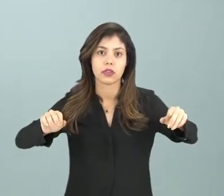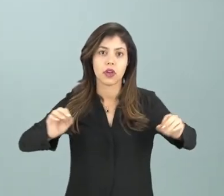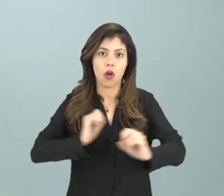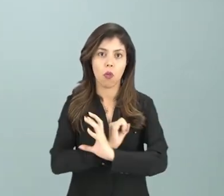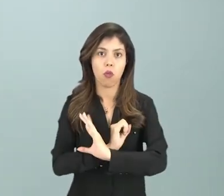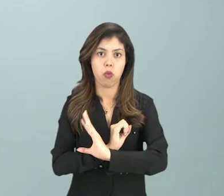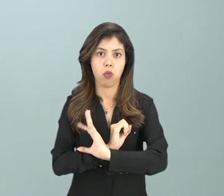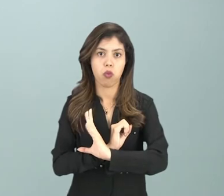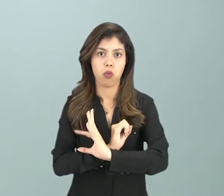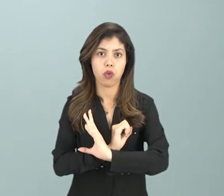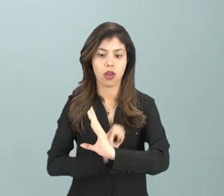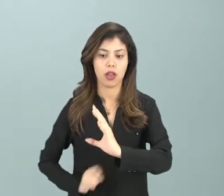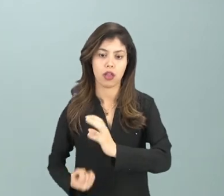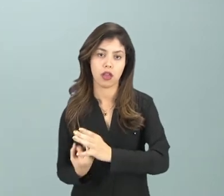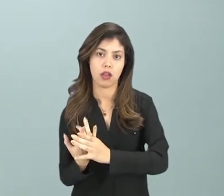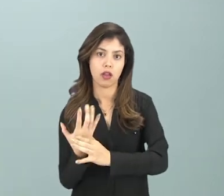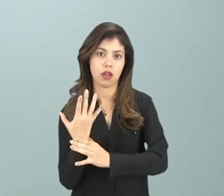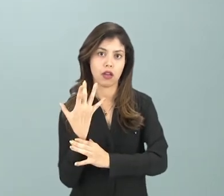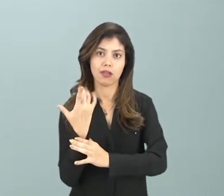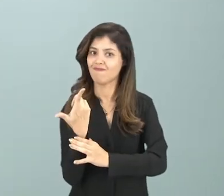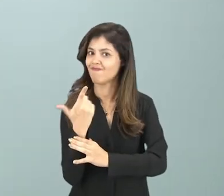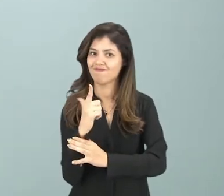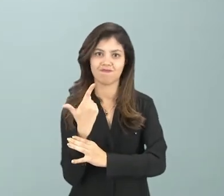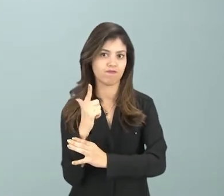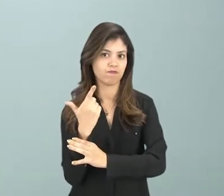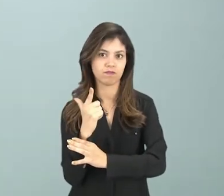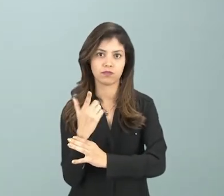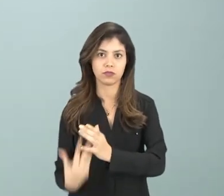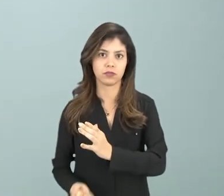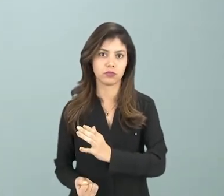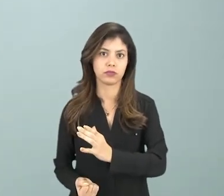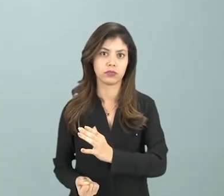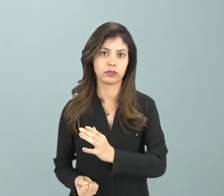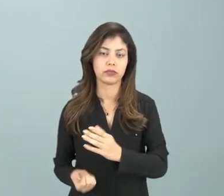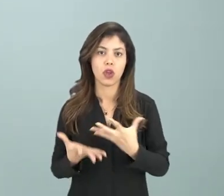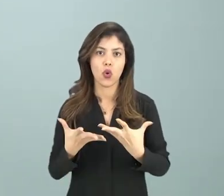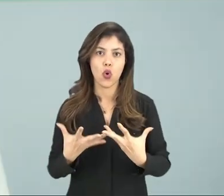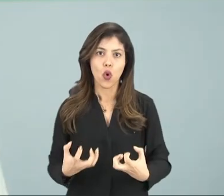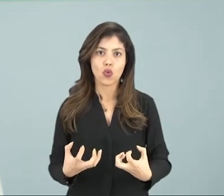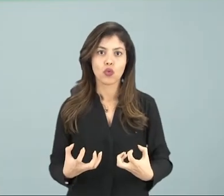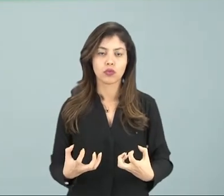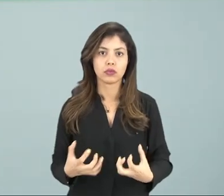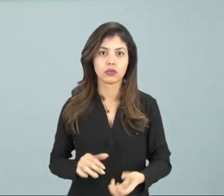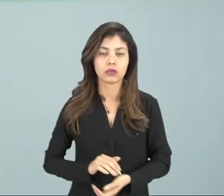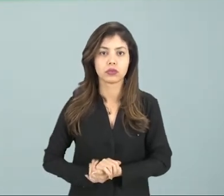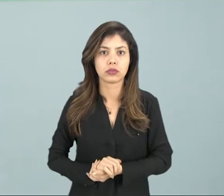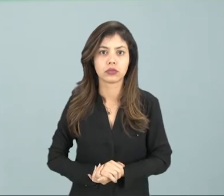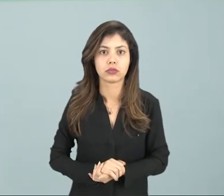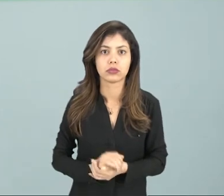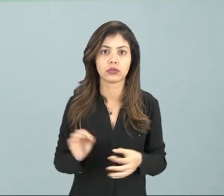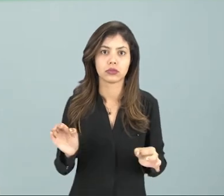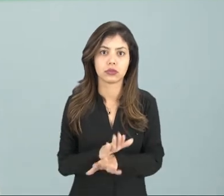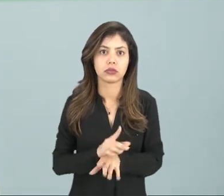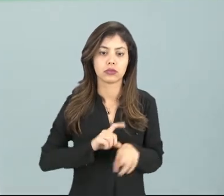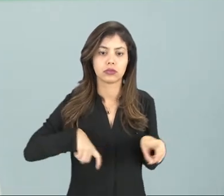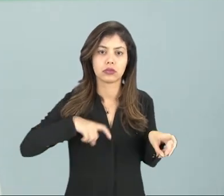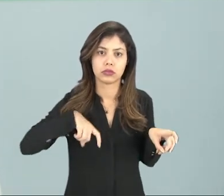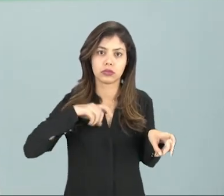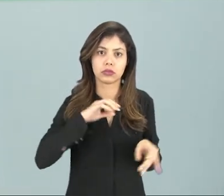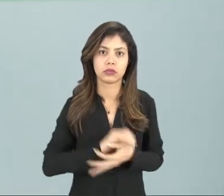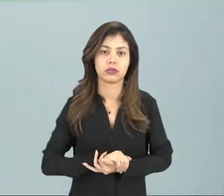ácido não é toda a planta que lá bom então nós temos a acidificação do solo prejudicando agricultura